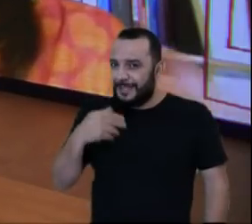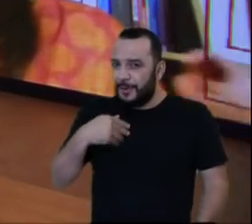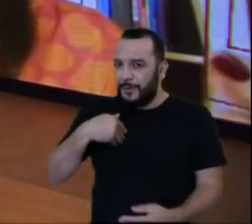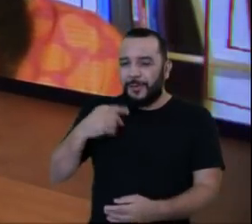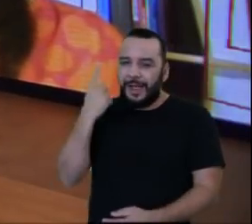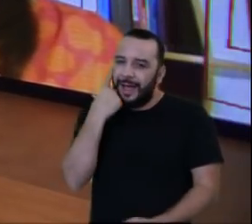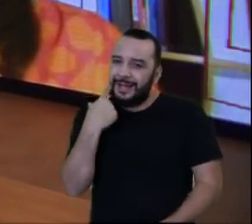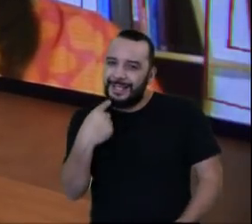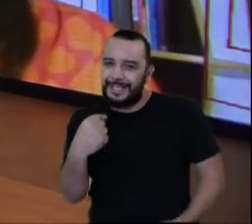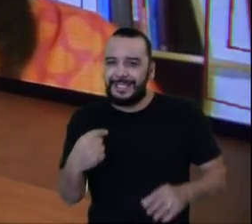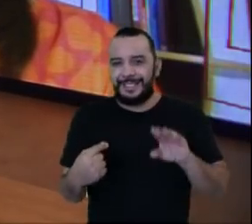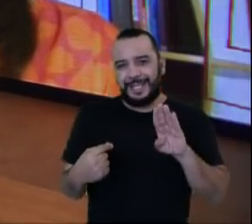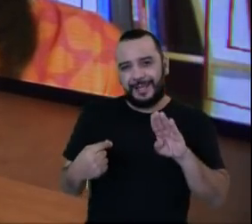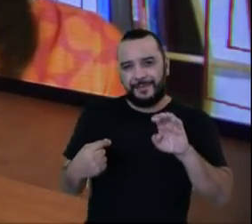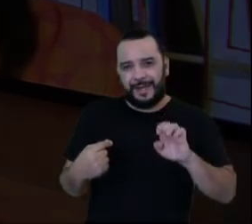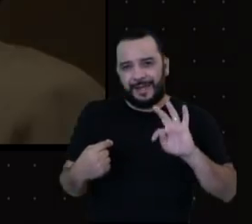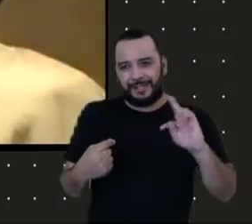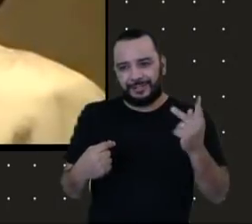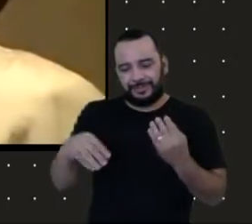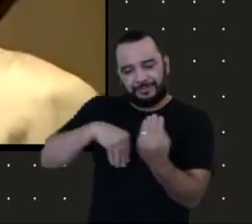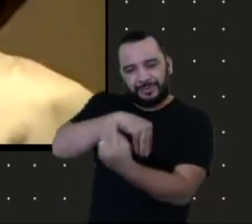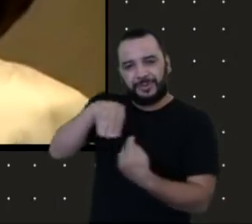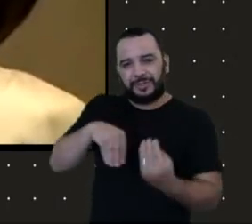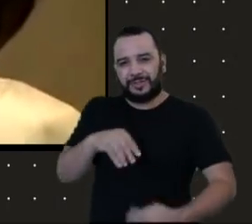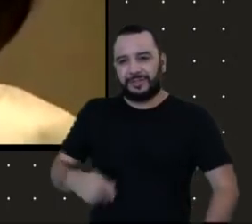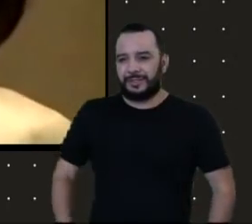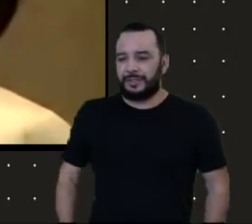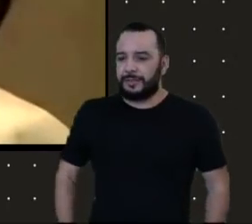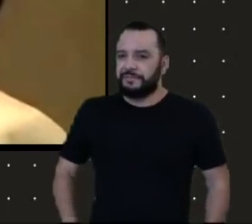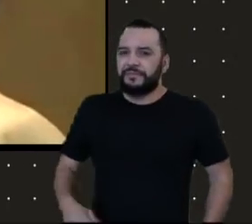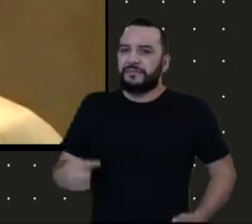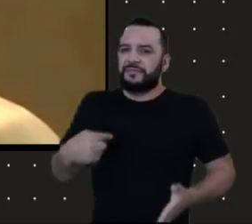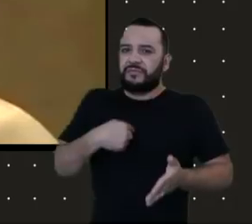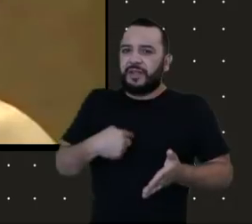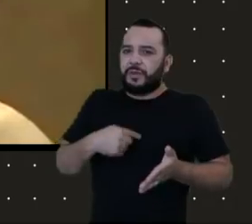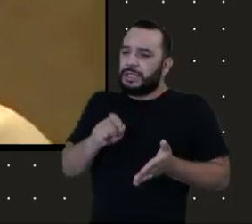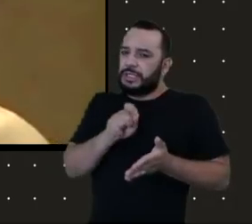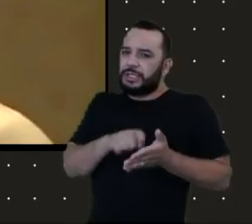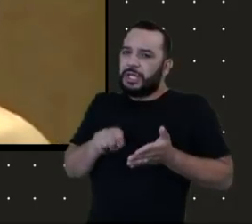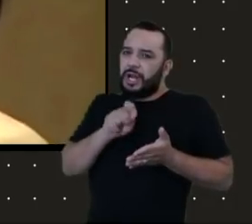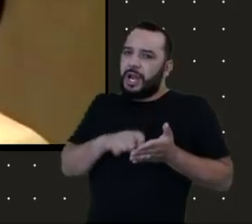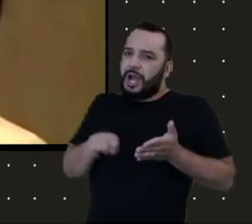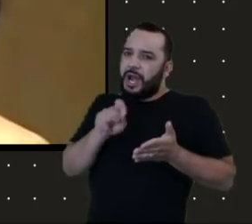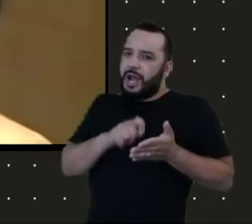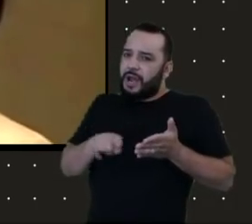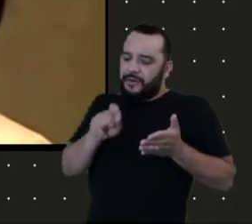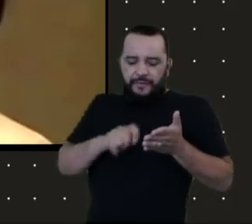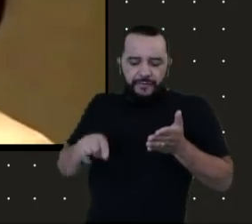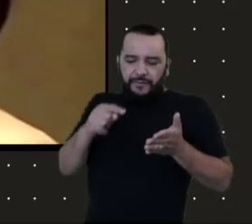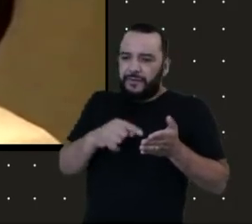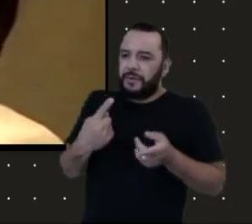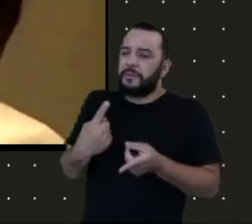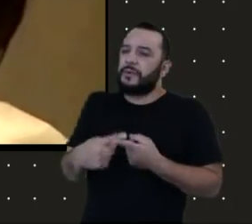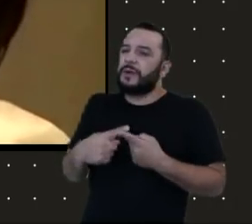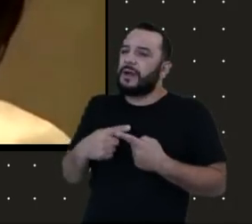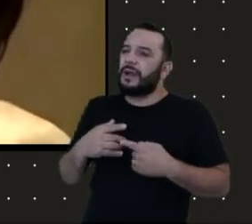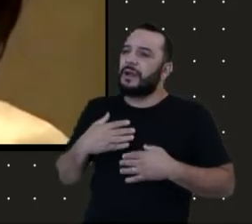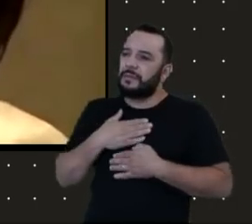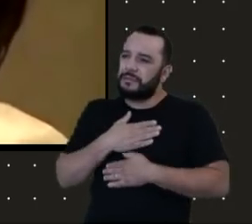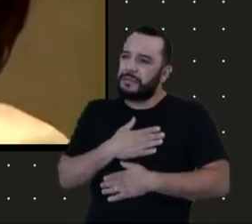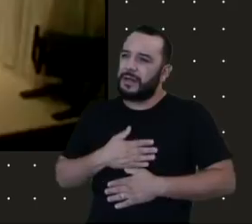um empurrãozinho que eu precisava. Então, esse não se transformou num sim imenso, a mim mesma. Eu acho que a